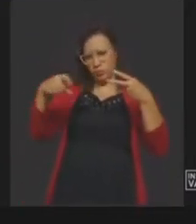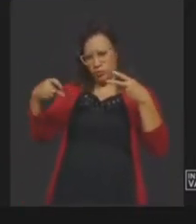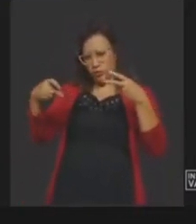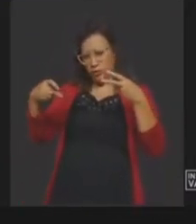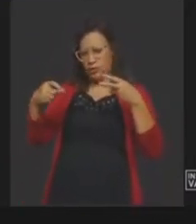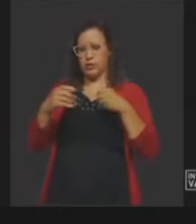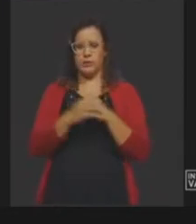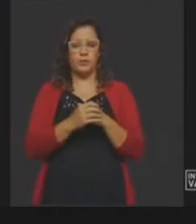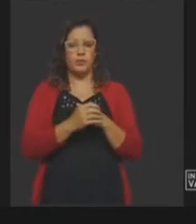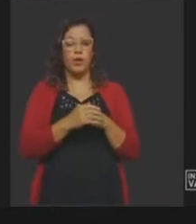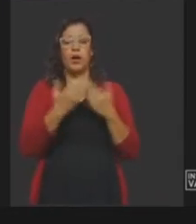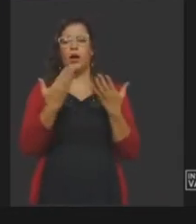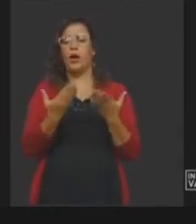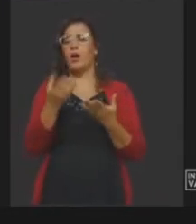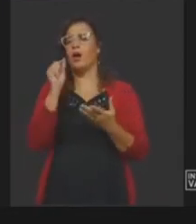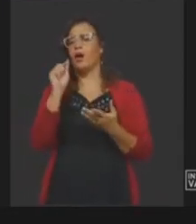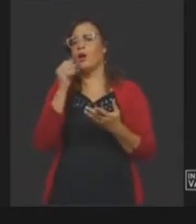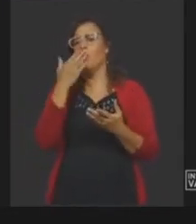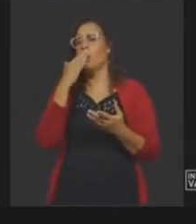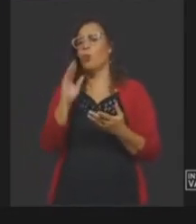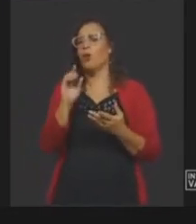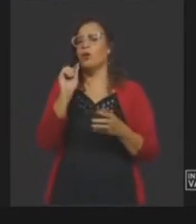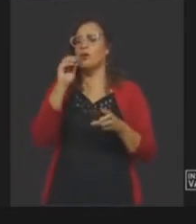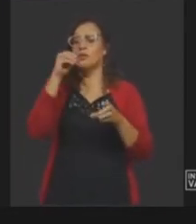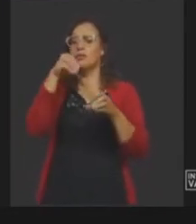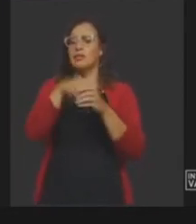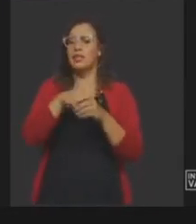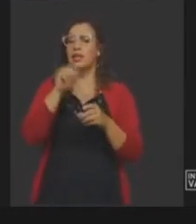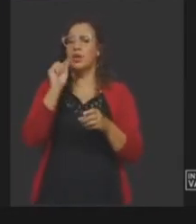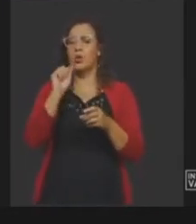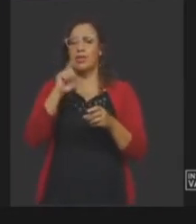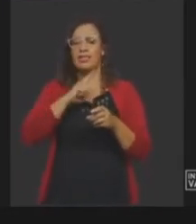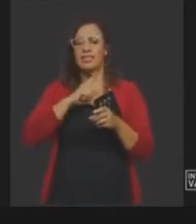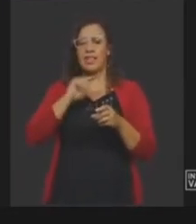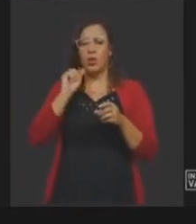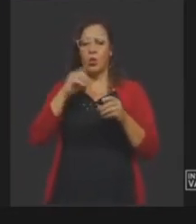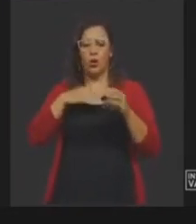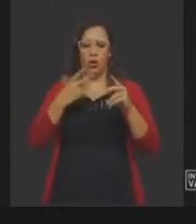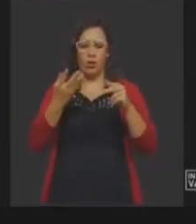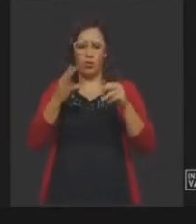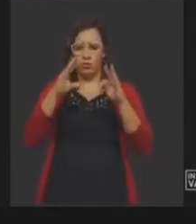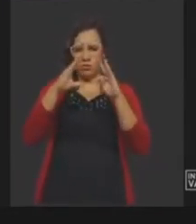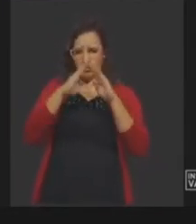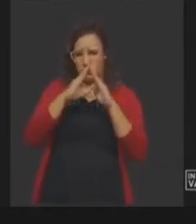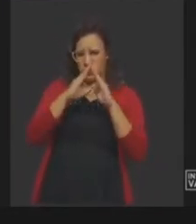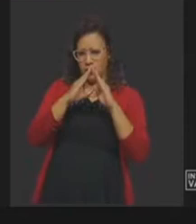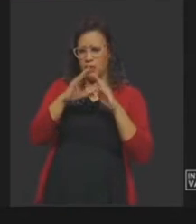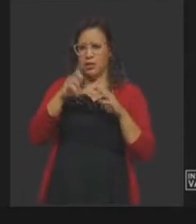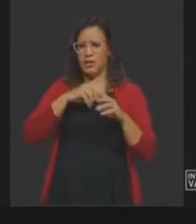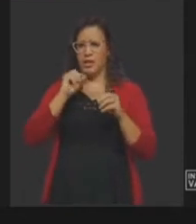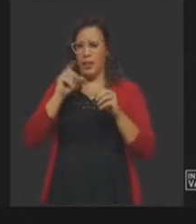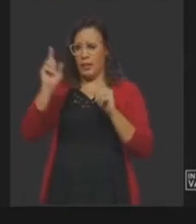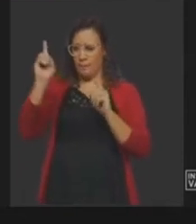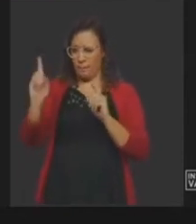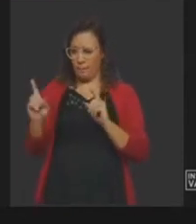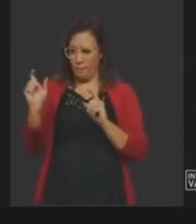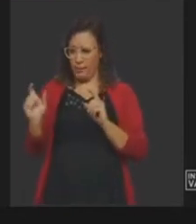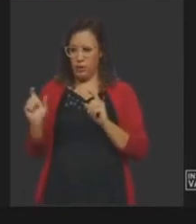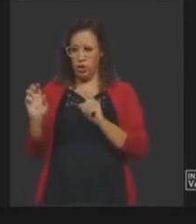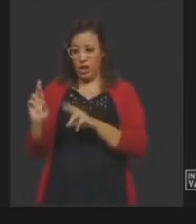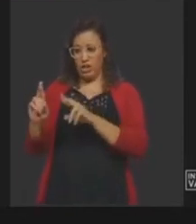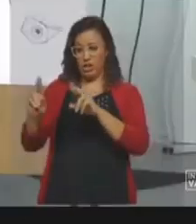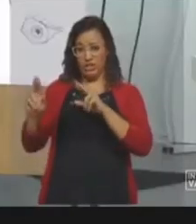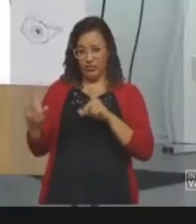Eles são quaisquer organismos que tenham recebido um gene de um doador de uma espécie diferente. Então,